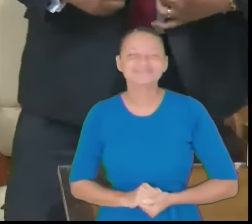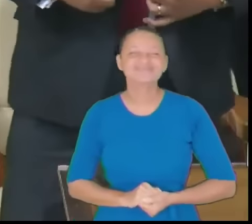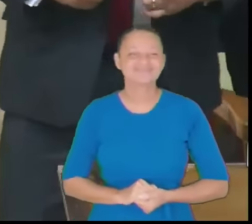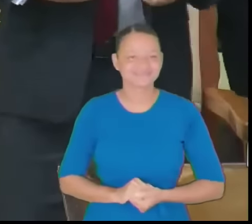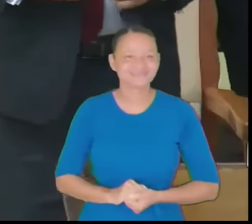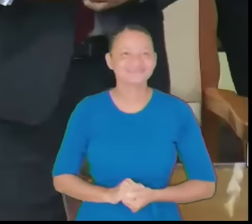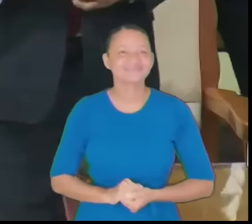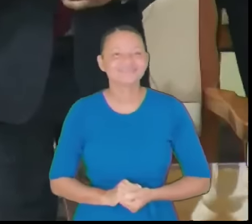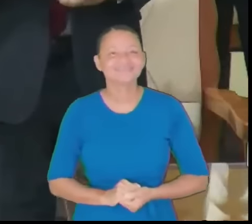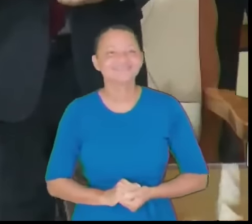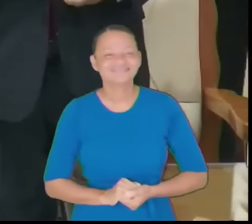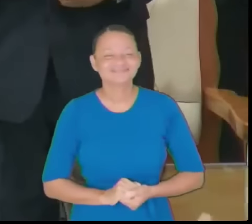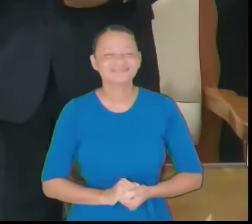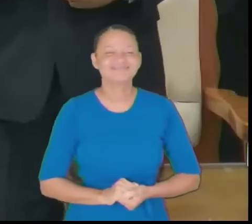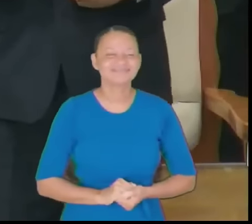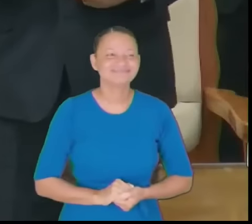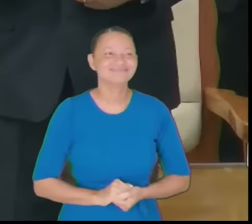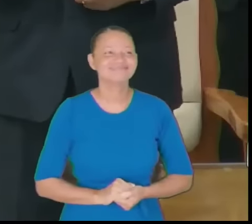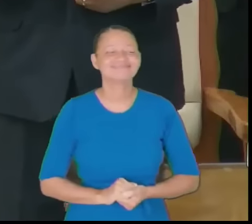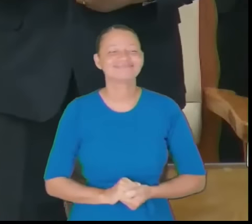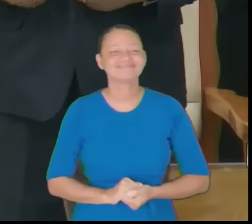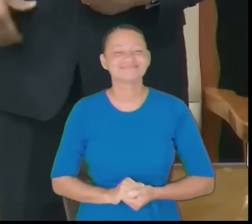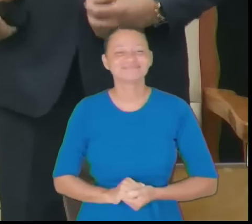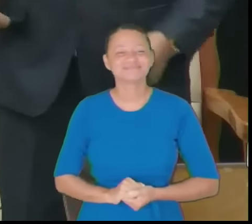Bote a cara bem pertinho de Jesus.